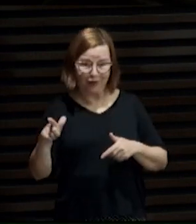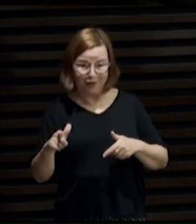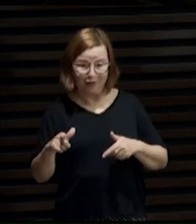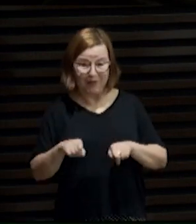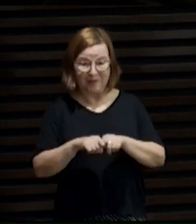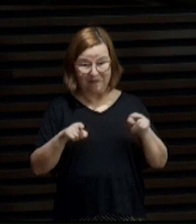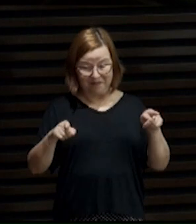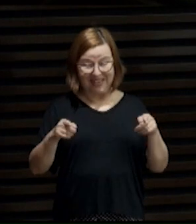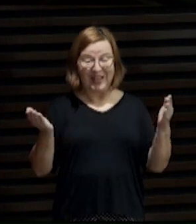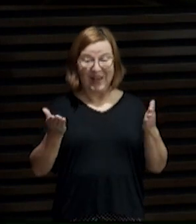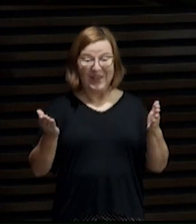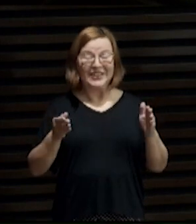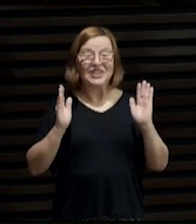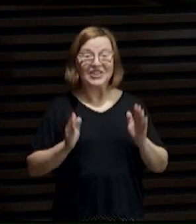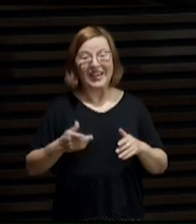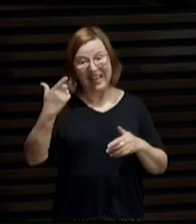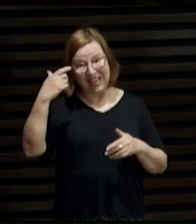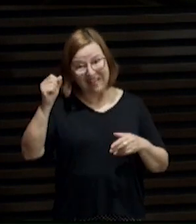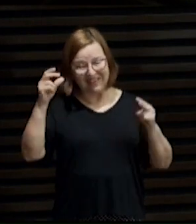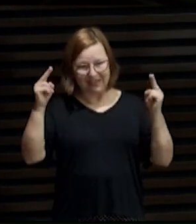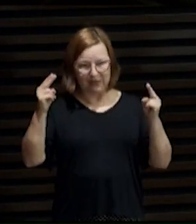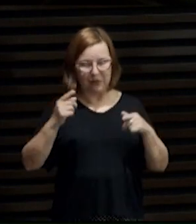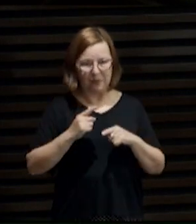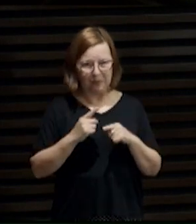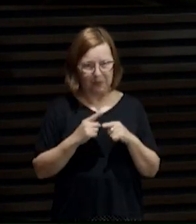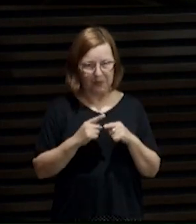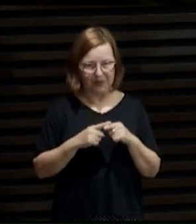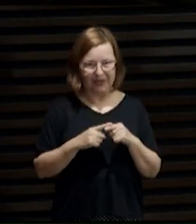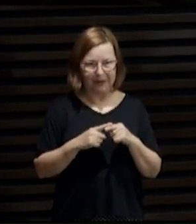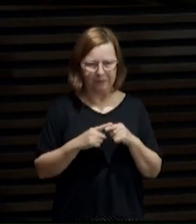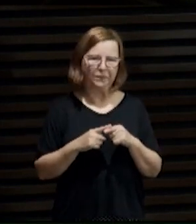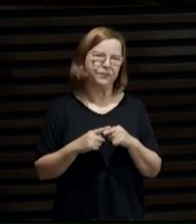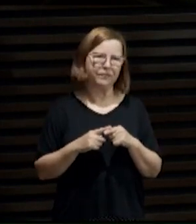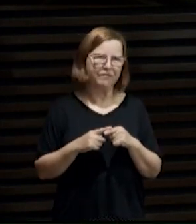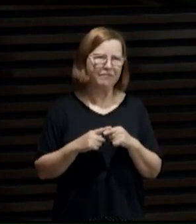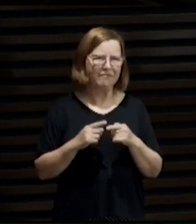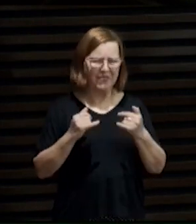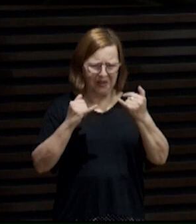os cardos e abrolhos que foram colocados no Éden foram retirados na cruz do Calvário.